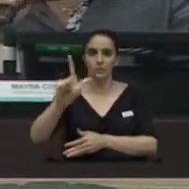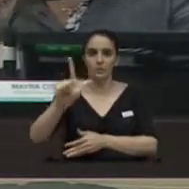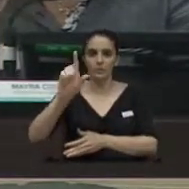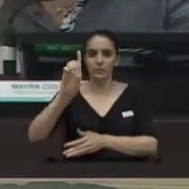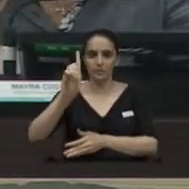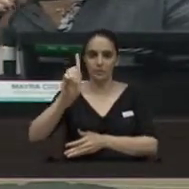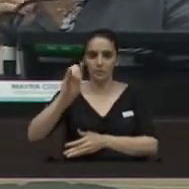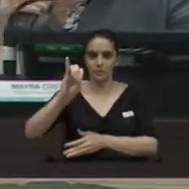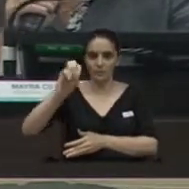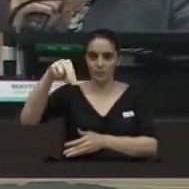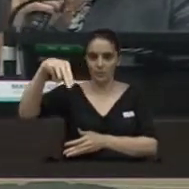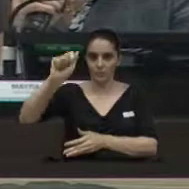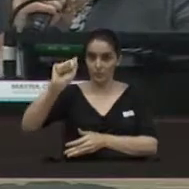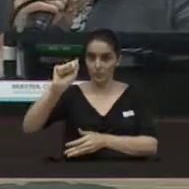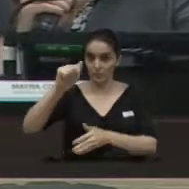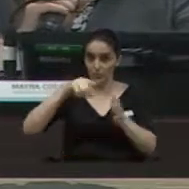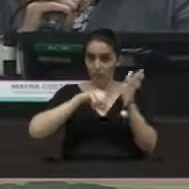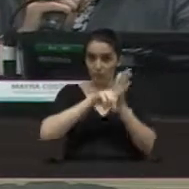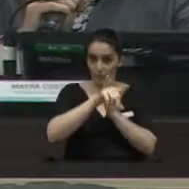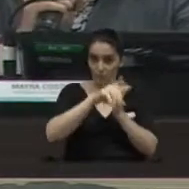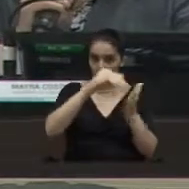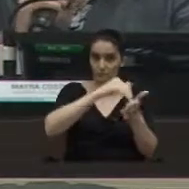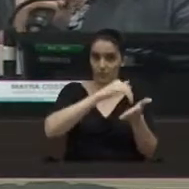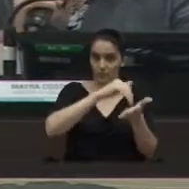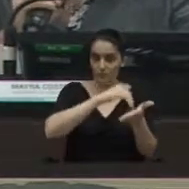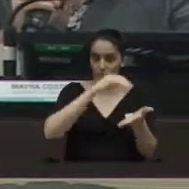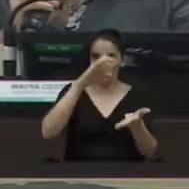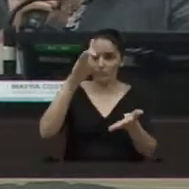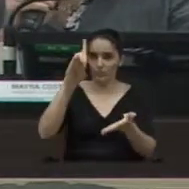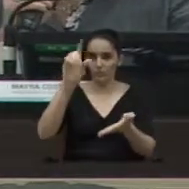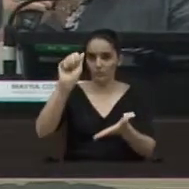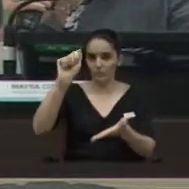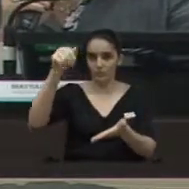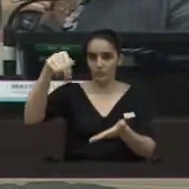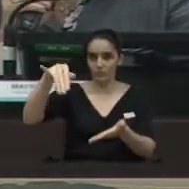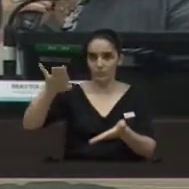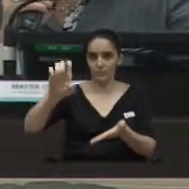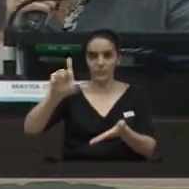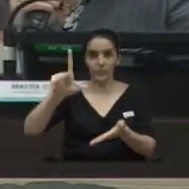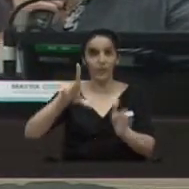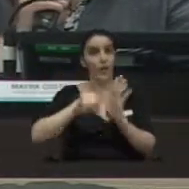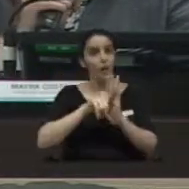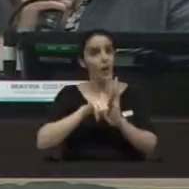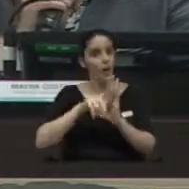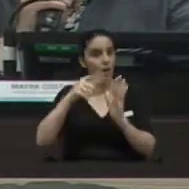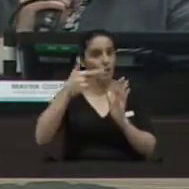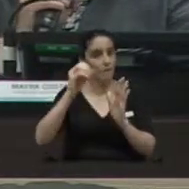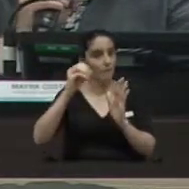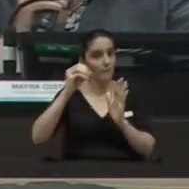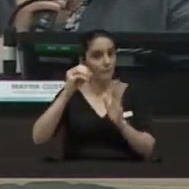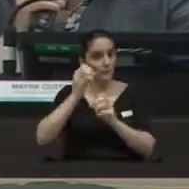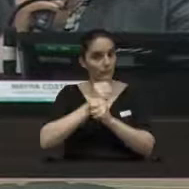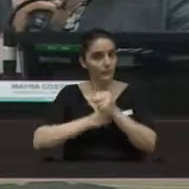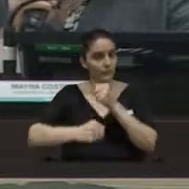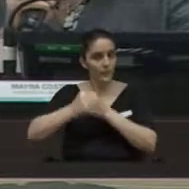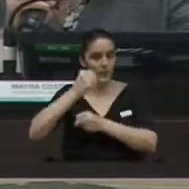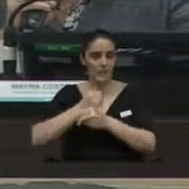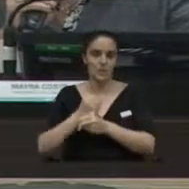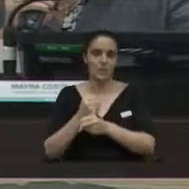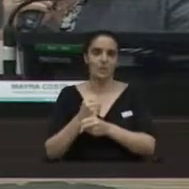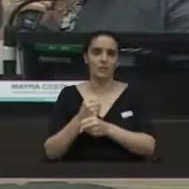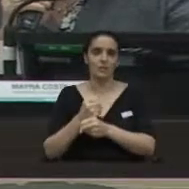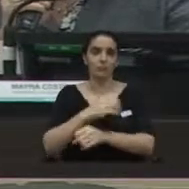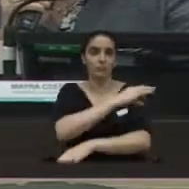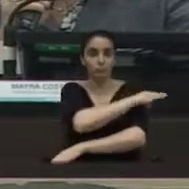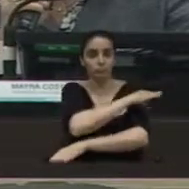endereçando ao secretário de Assuntos Jurídicos, ao doutor Daniel. Esta lei tem mais de 20 anos e, conforme a fala do senhor prefeito, quem